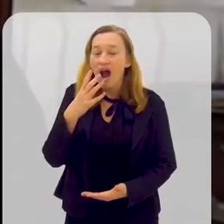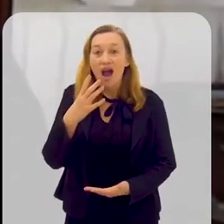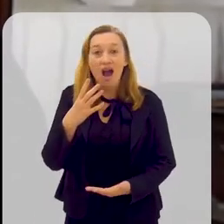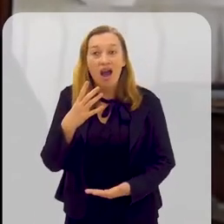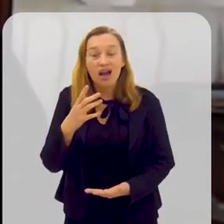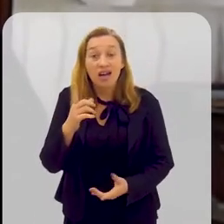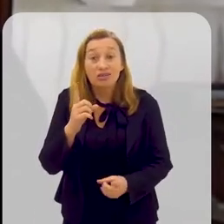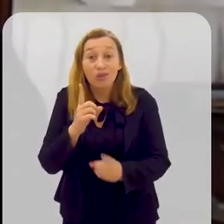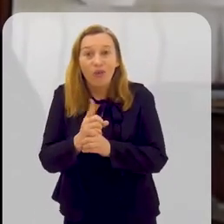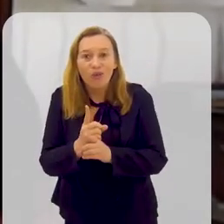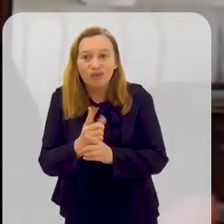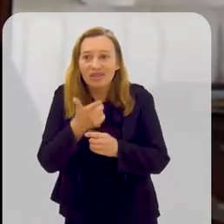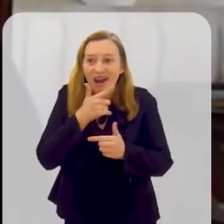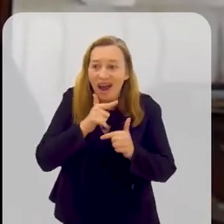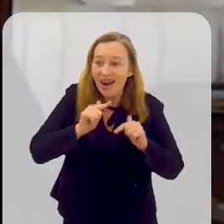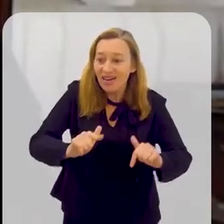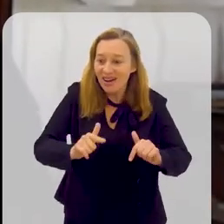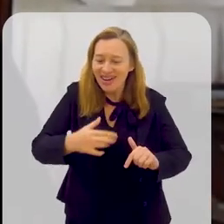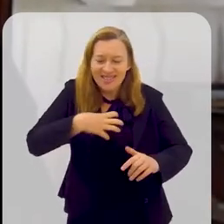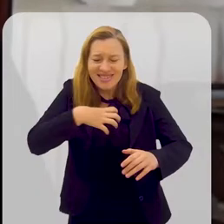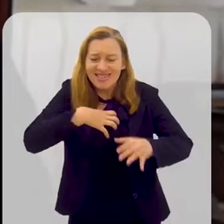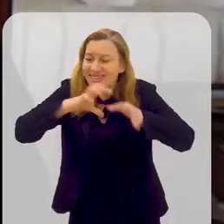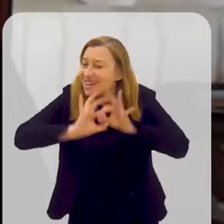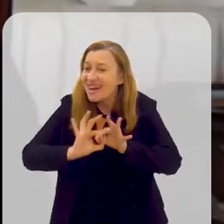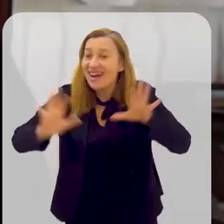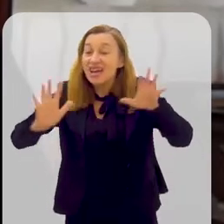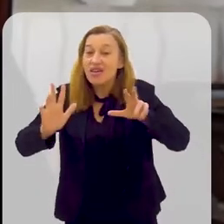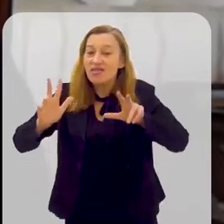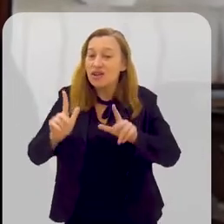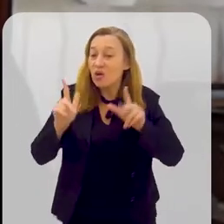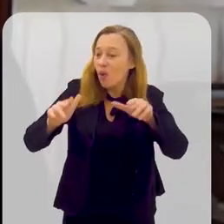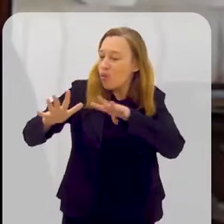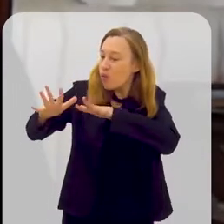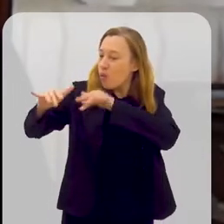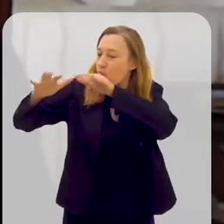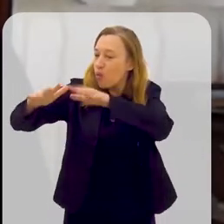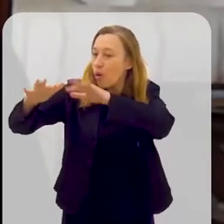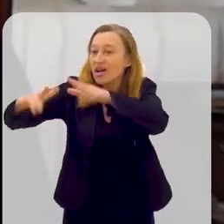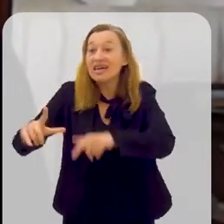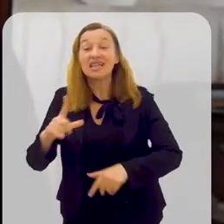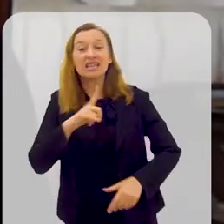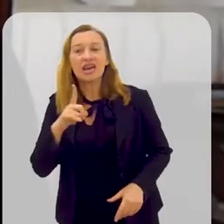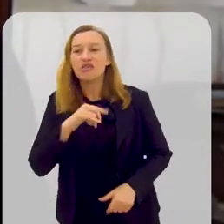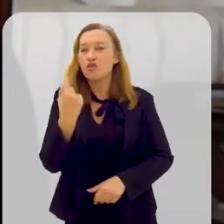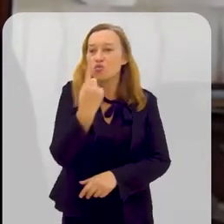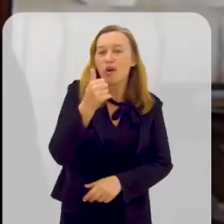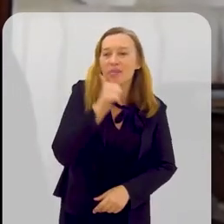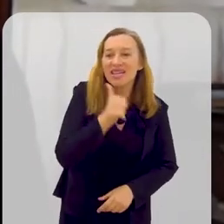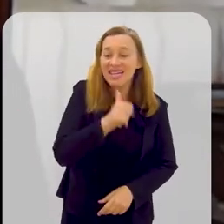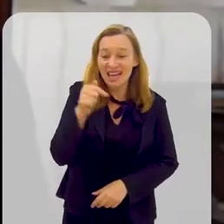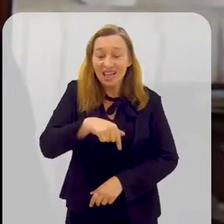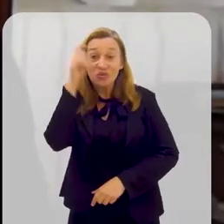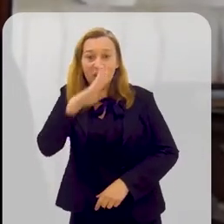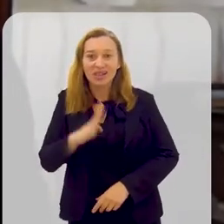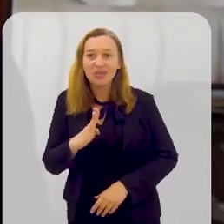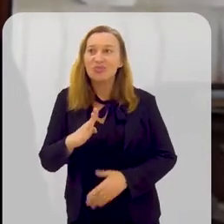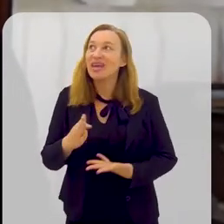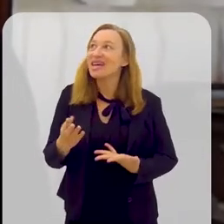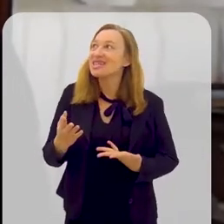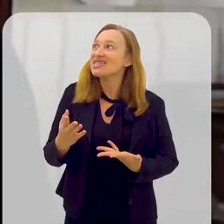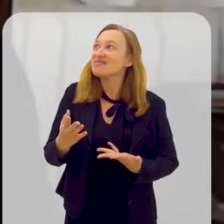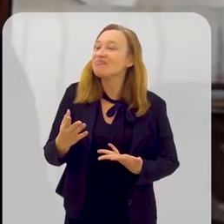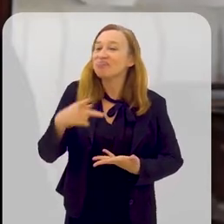língua ela se sente livre e teve uma vez uma menina aqui no